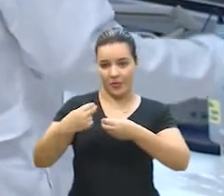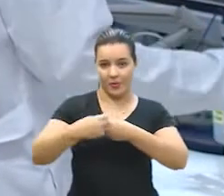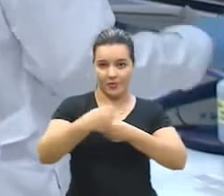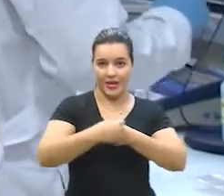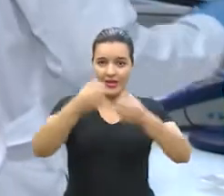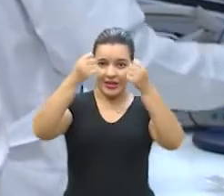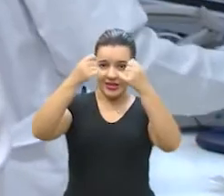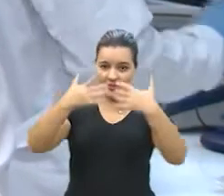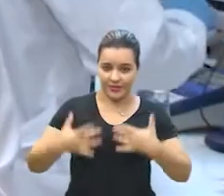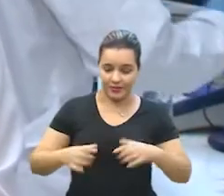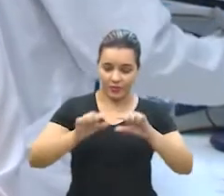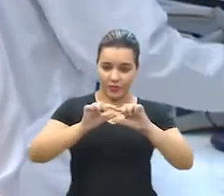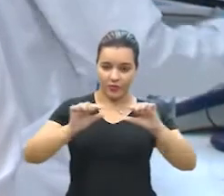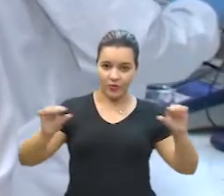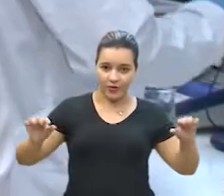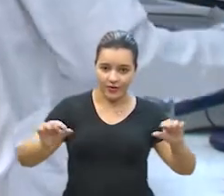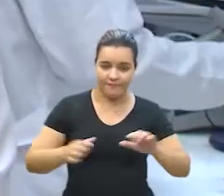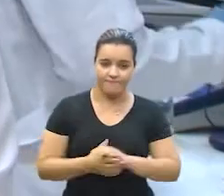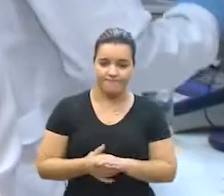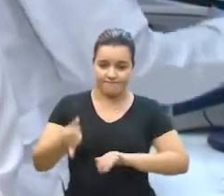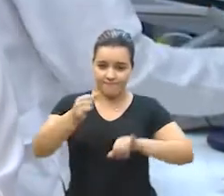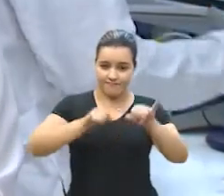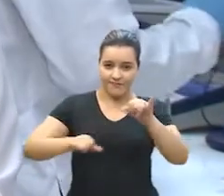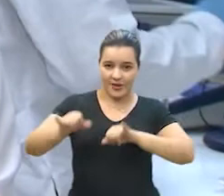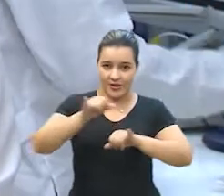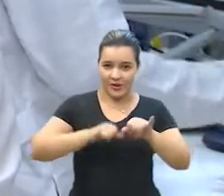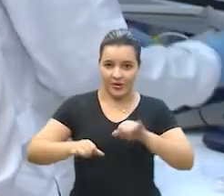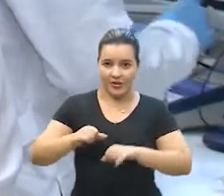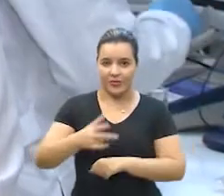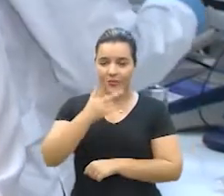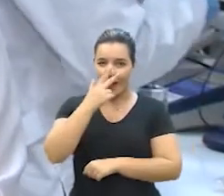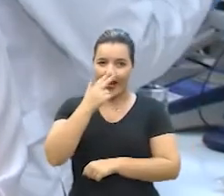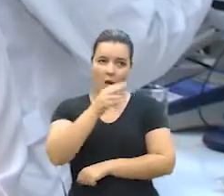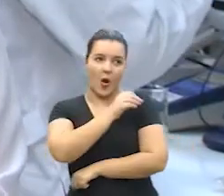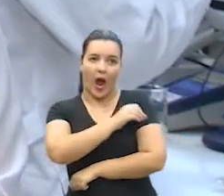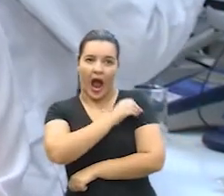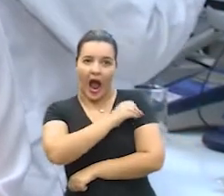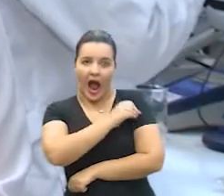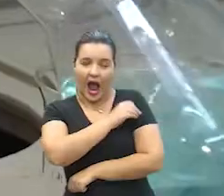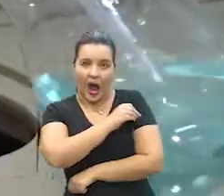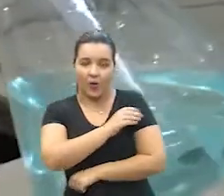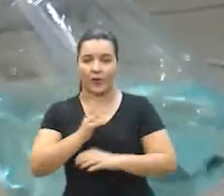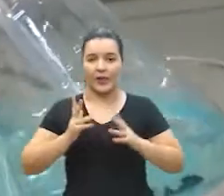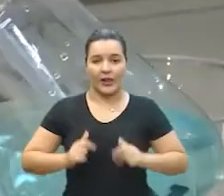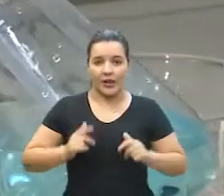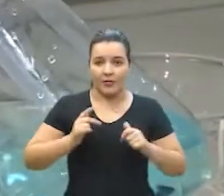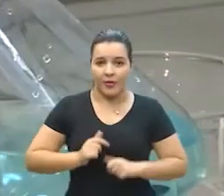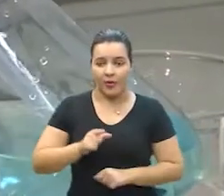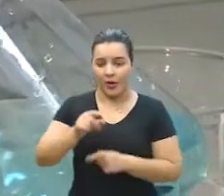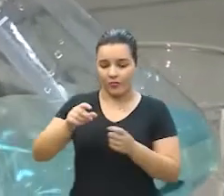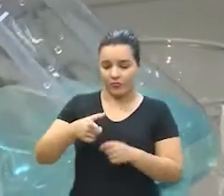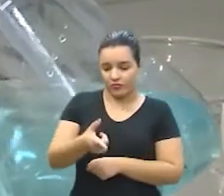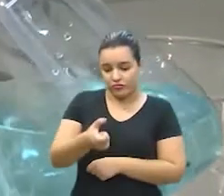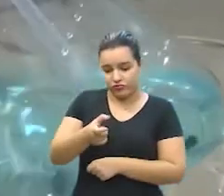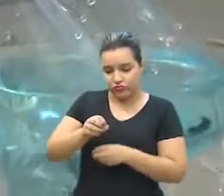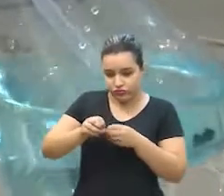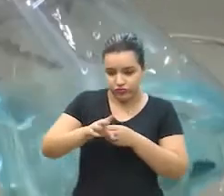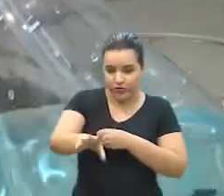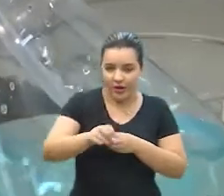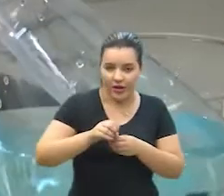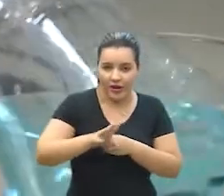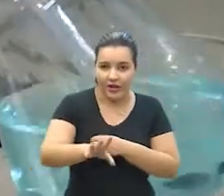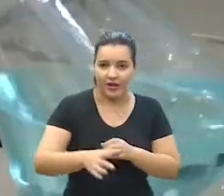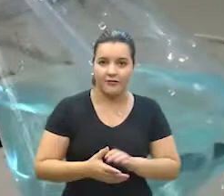Engenharia Química da Unicamp, conta que a fórmula não é um agente sanitizante como o álcool 70. É,